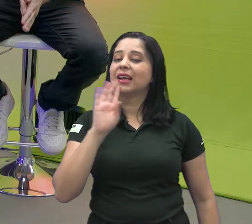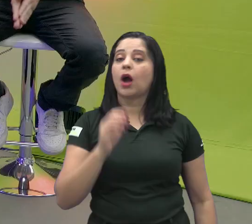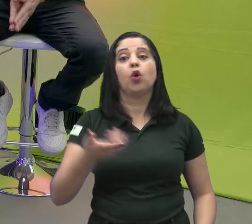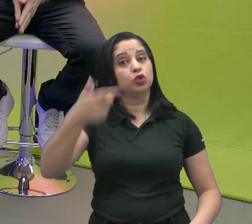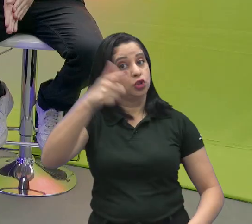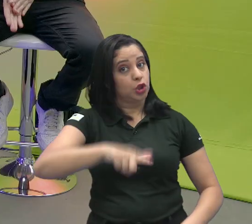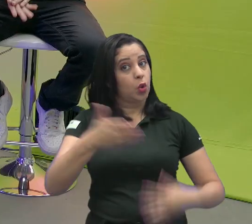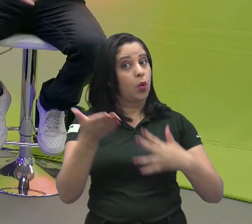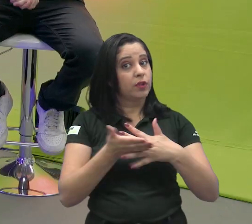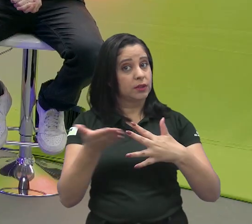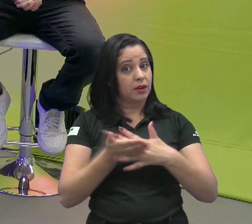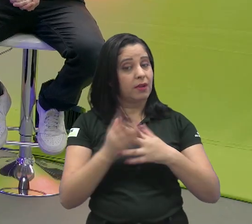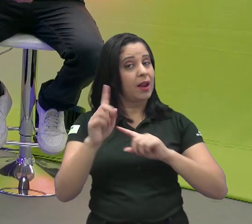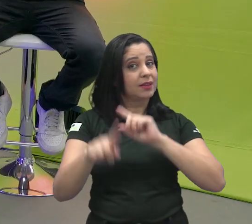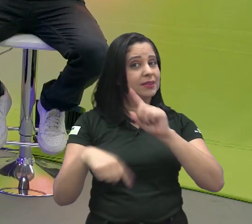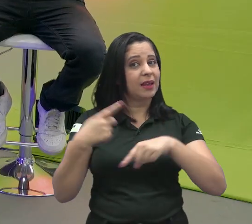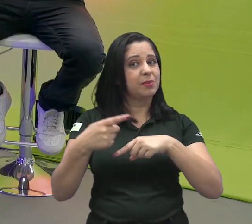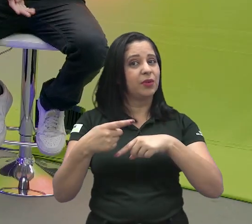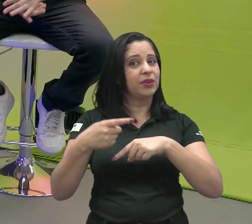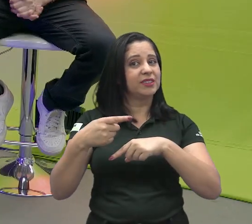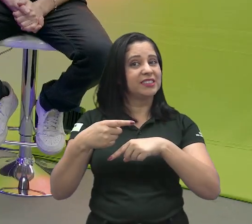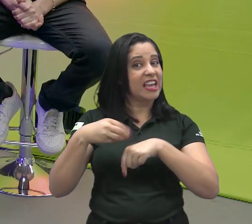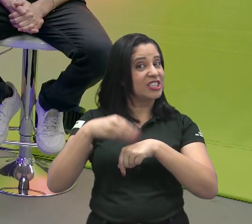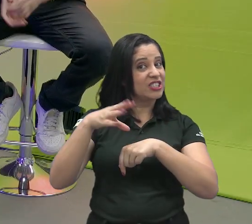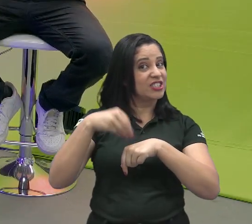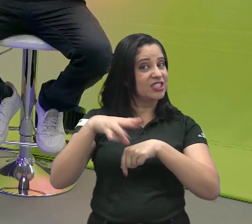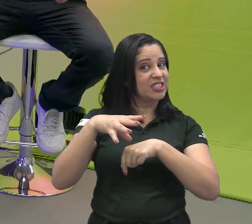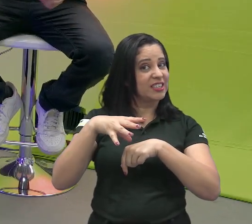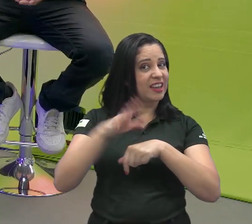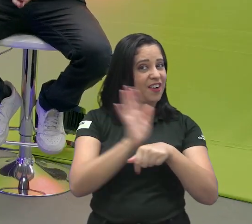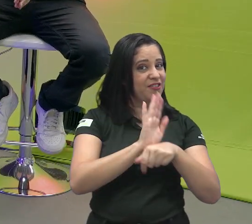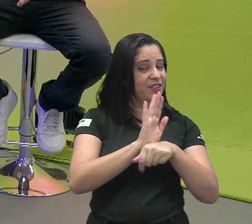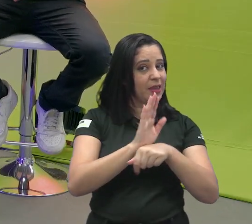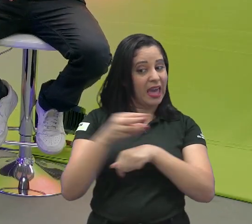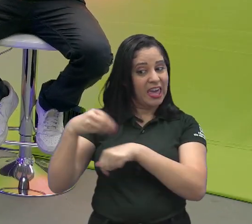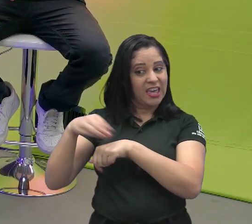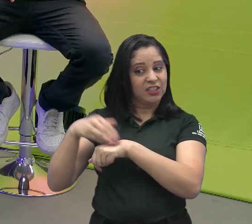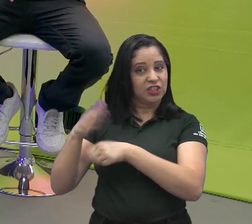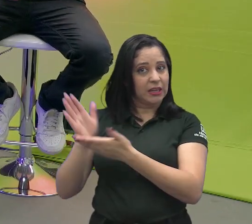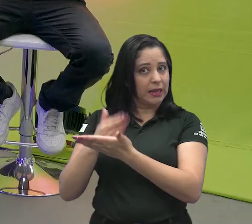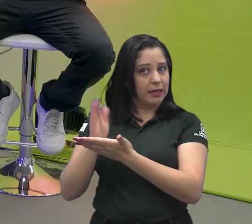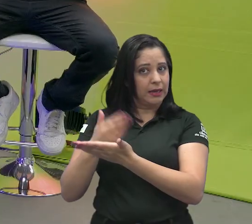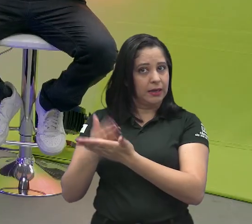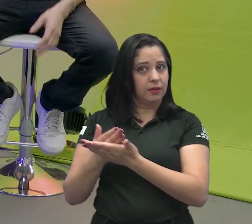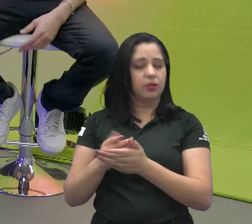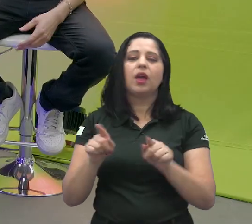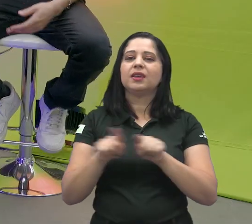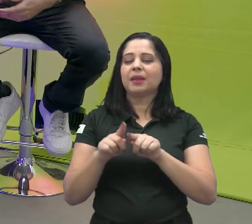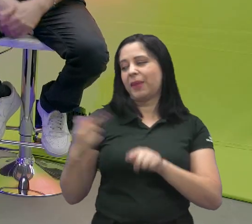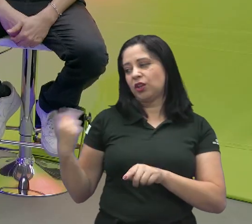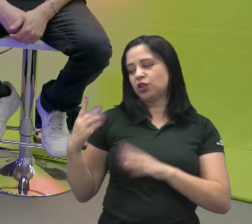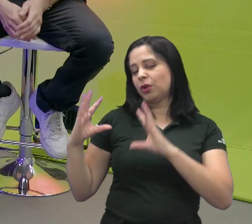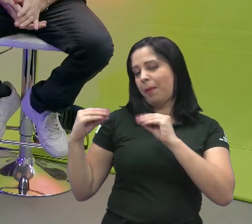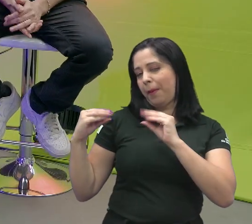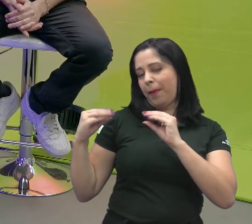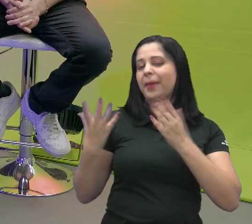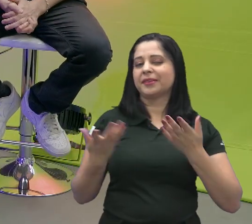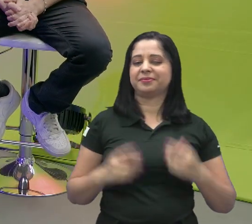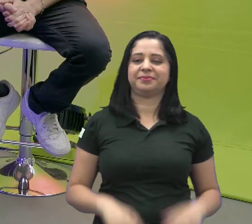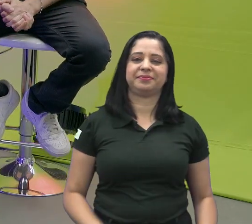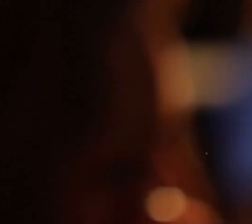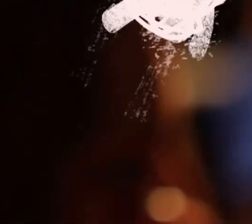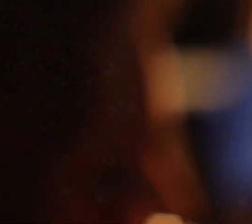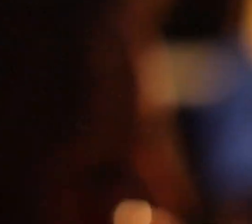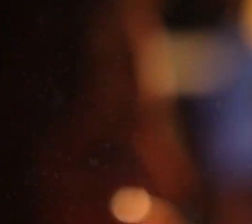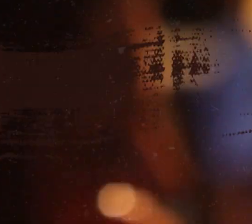Muito bacana, a gente vai fazer mais um intervalo e na volta a gente tem Sessão Pipoca e tem na biblioteca e, lógico, mais um tempinho junto aqui da gente. Fica